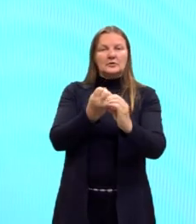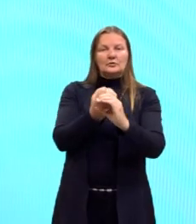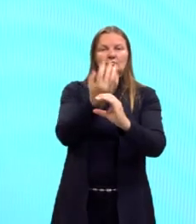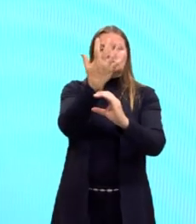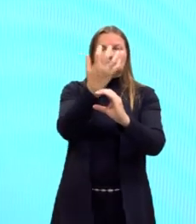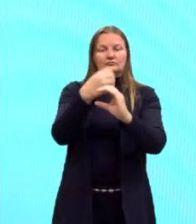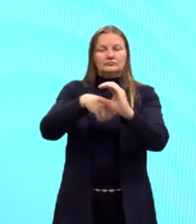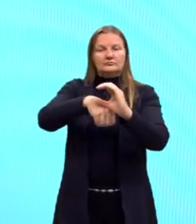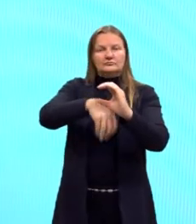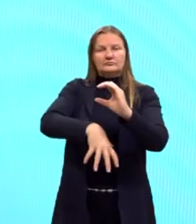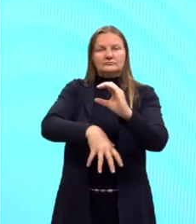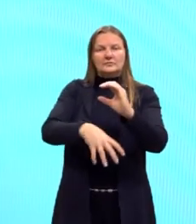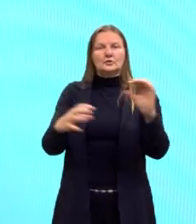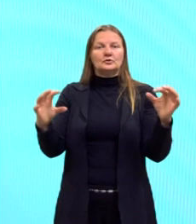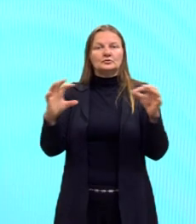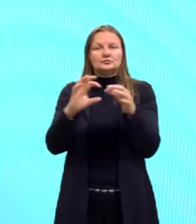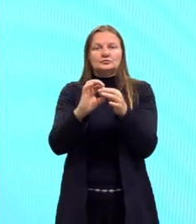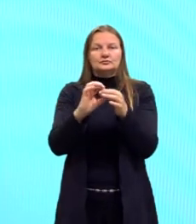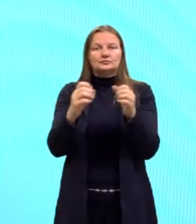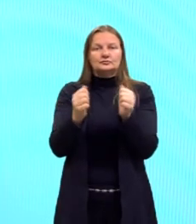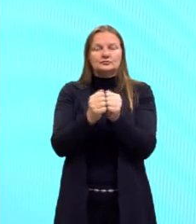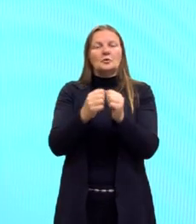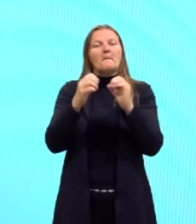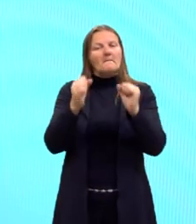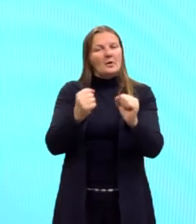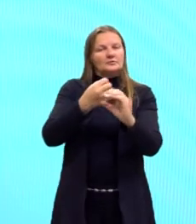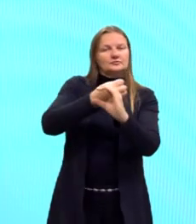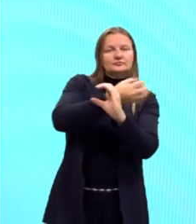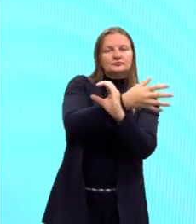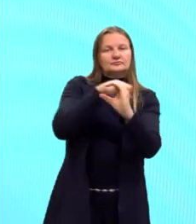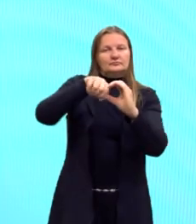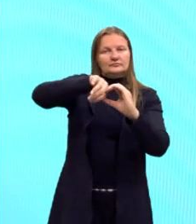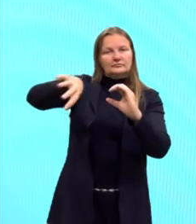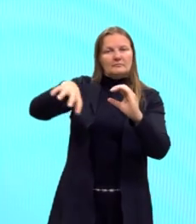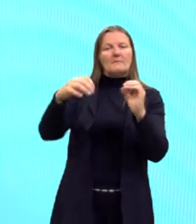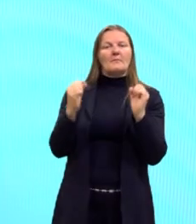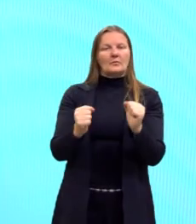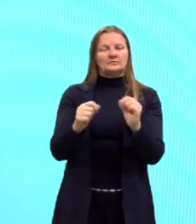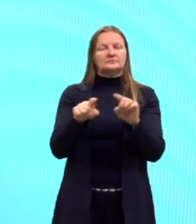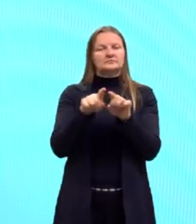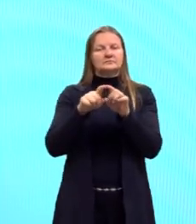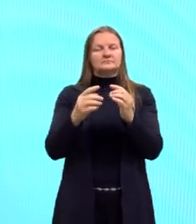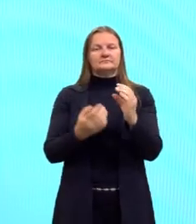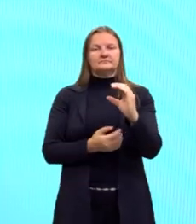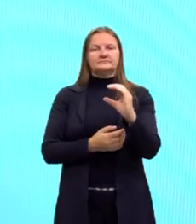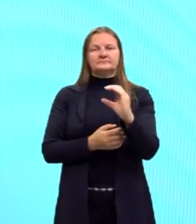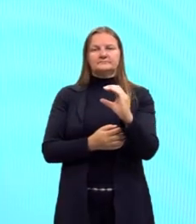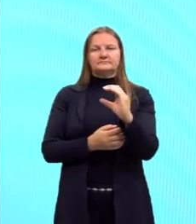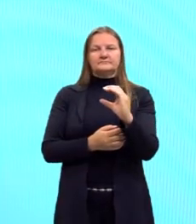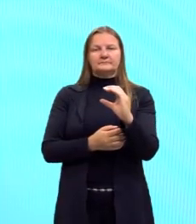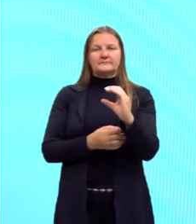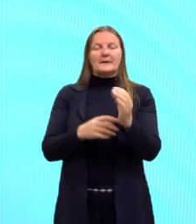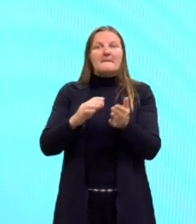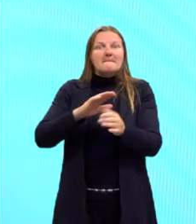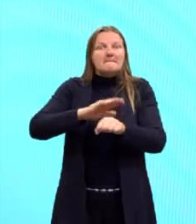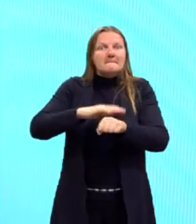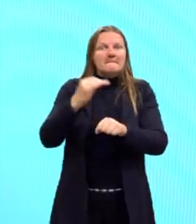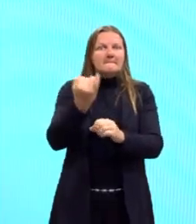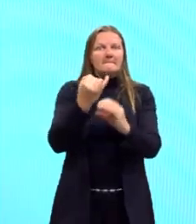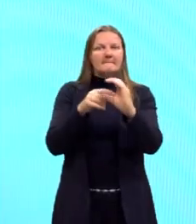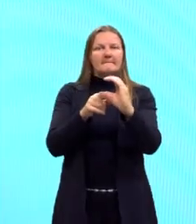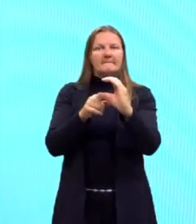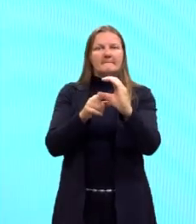ramificações junto com os outros carbonos da cadeia carbônica na da cadeia principal então